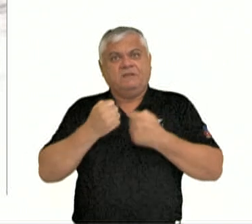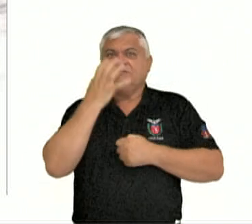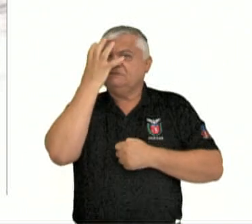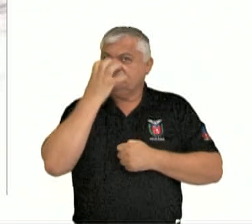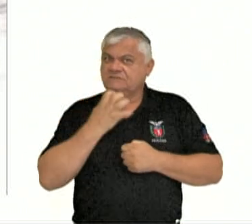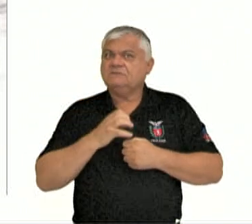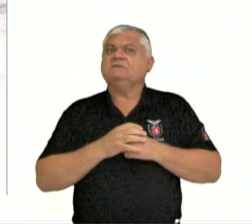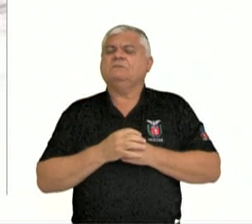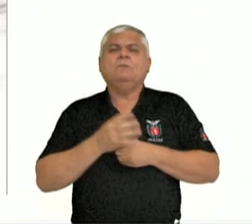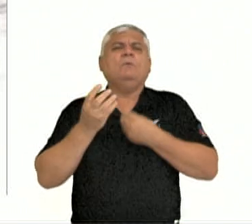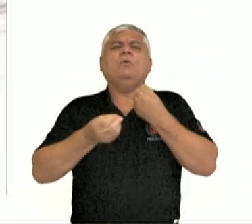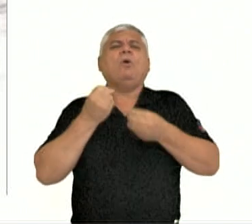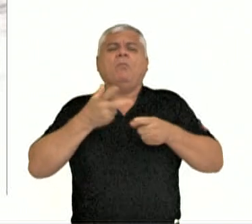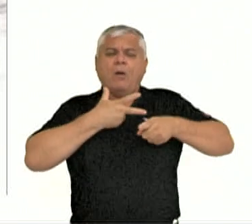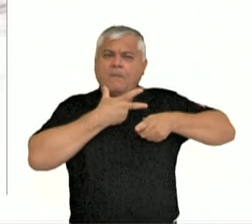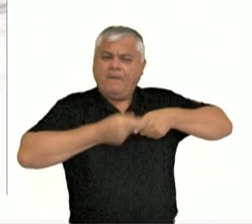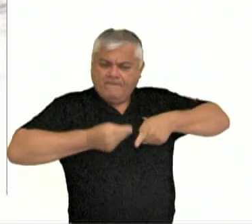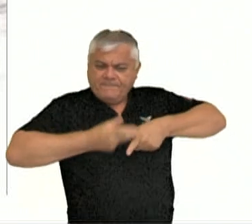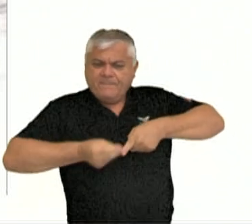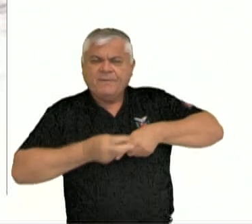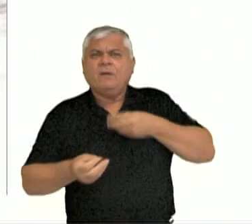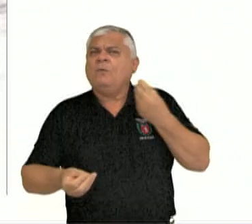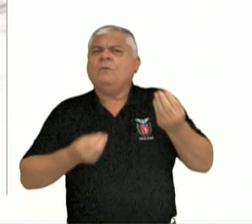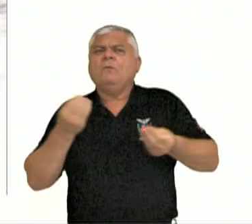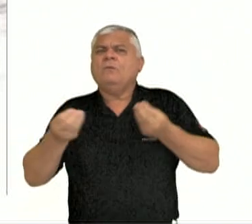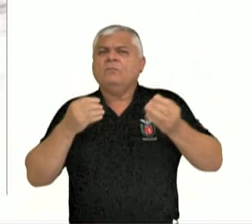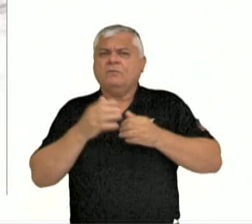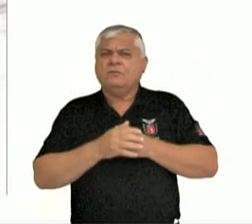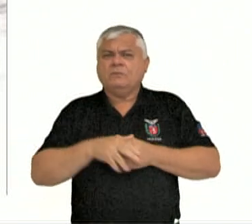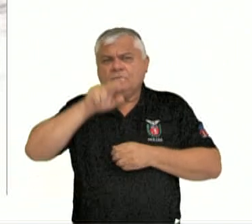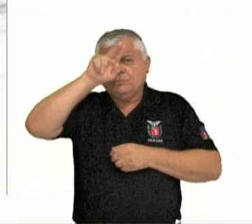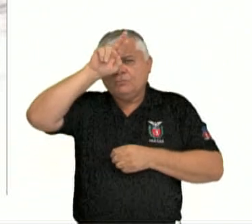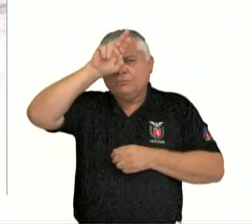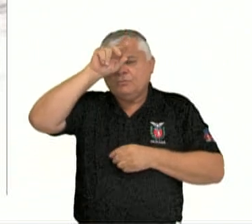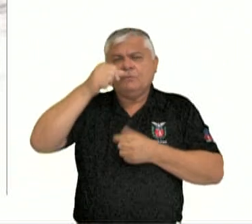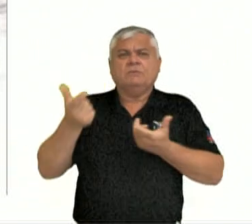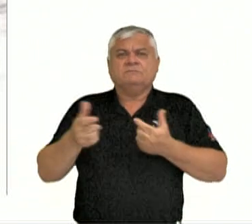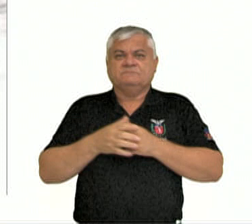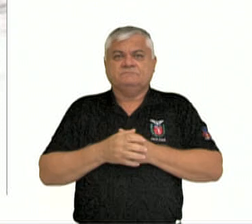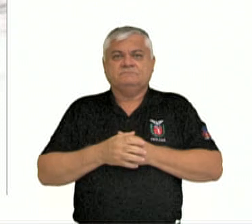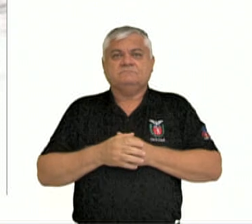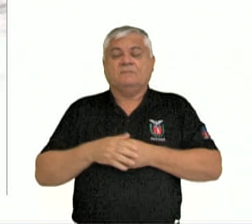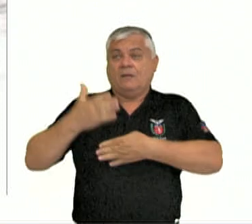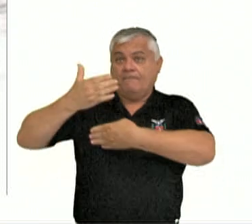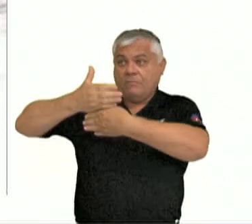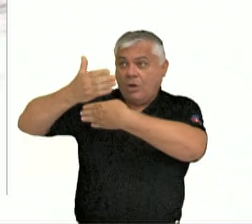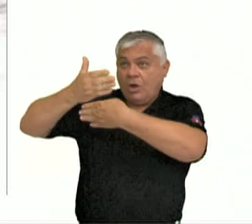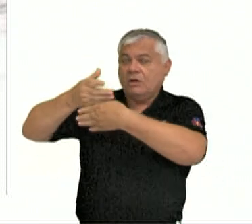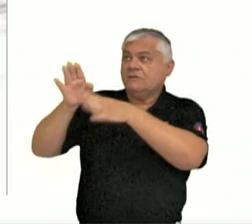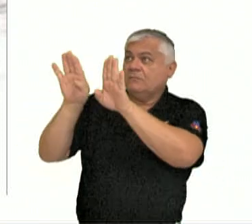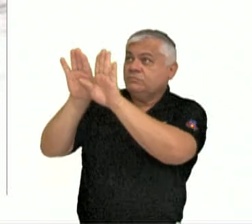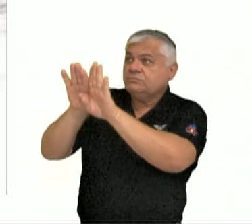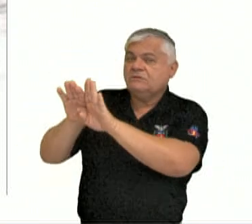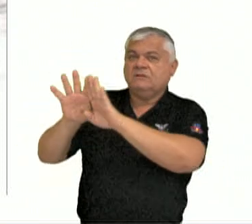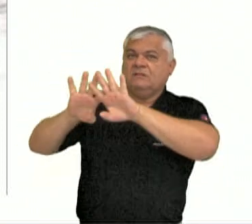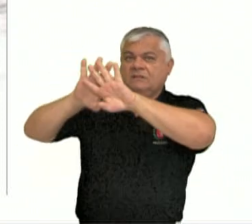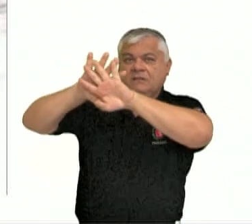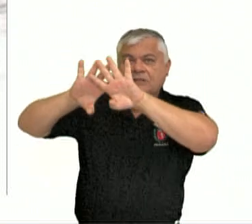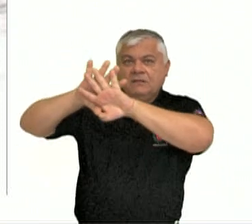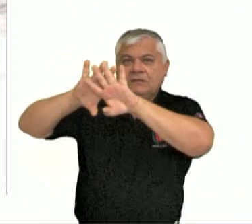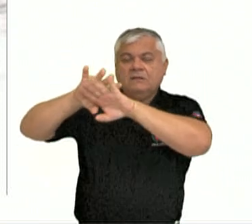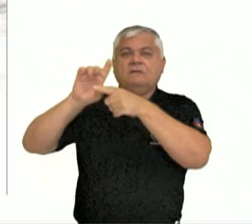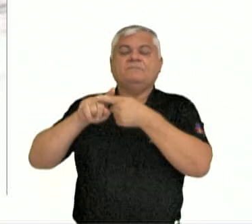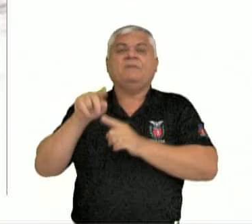podemos combater o barbeiro, né? Proteger portas e janelas com telas,